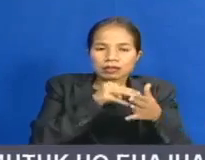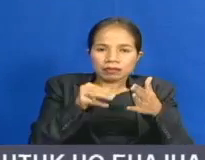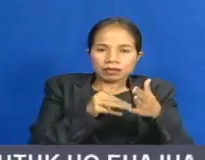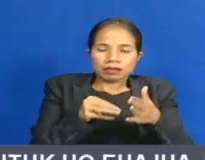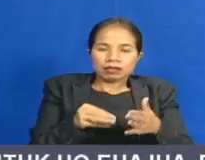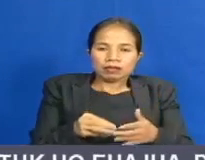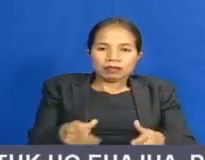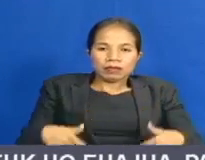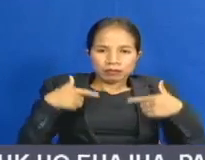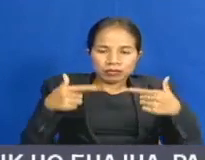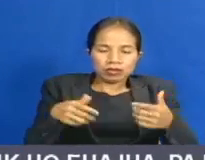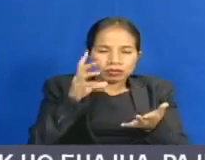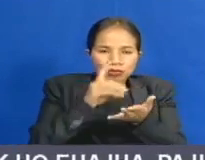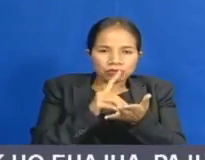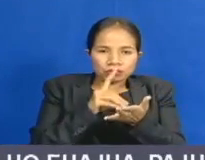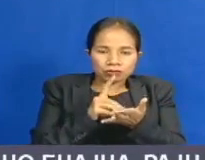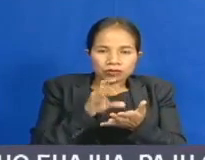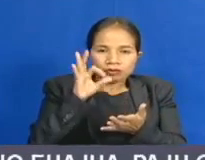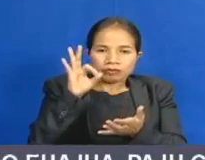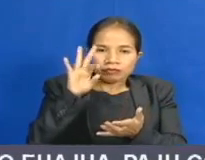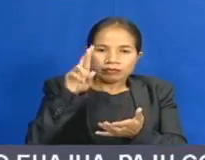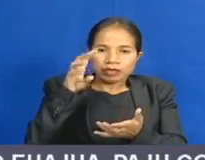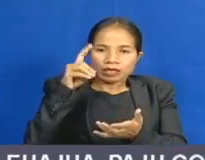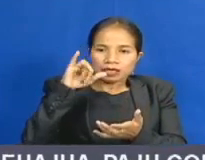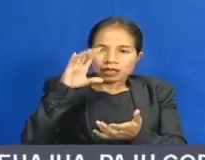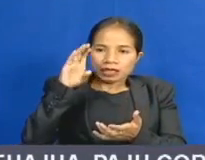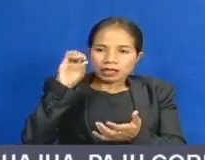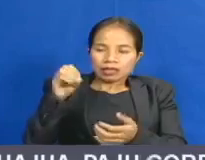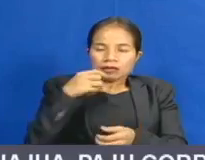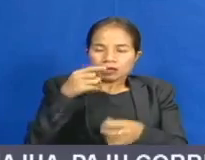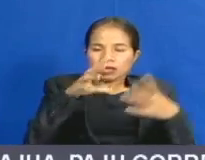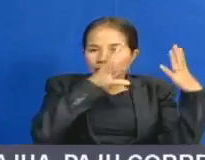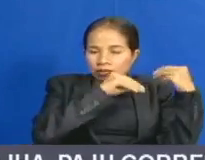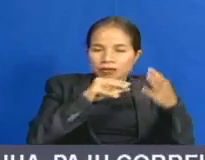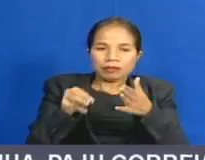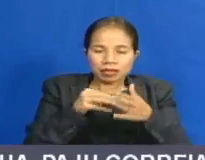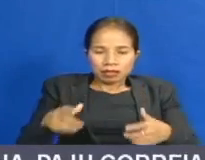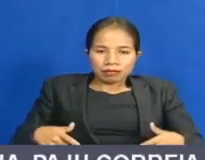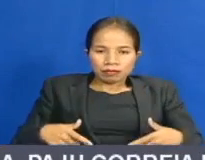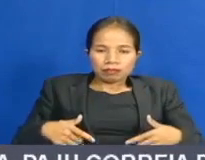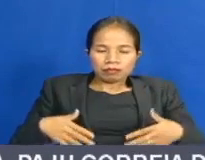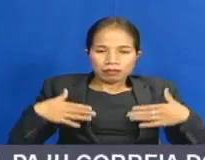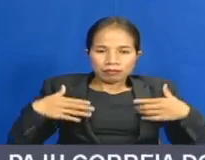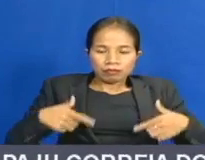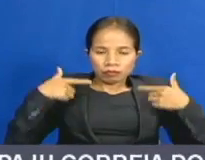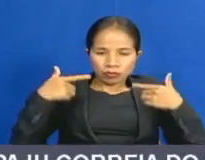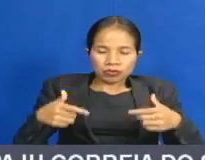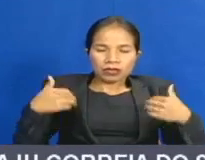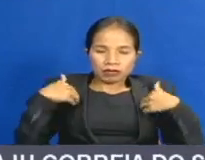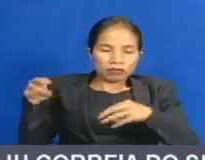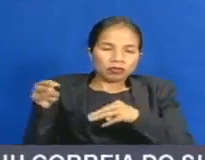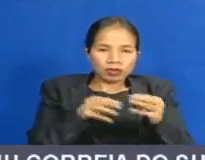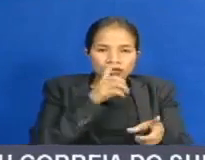vida. Dr. Frederico Bosco Hateten, esperança média ba vida e a mudança significante,